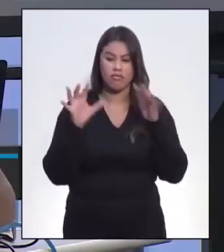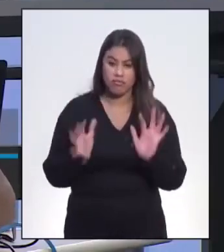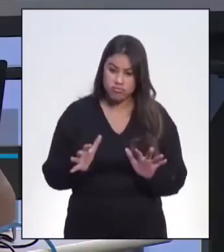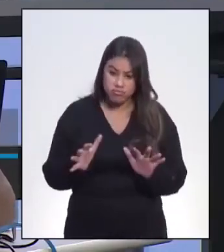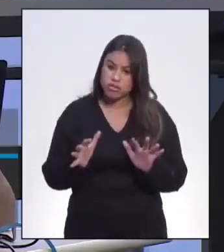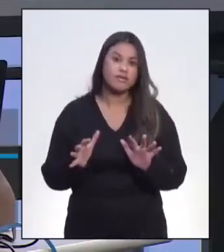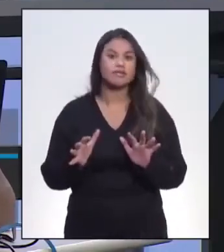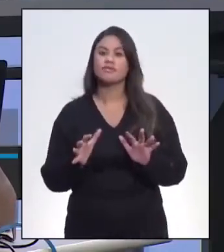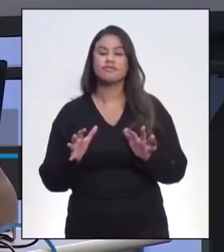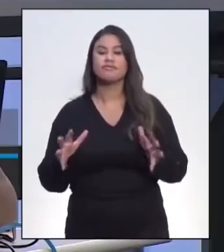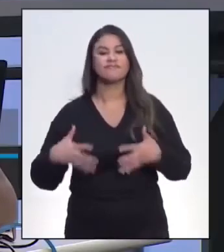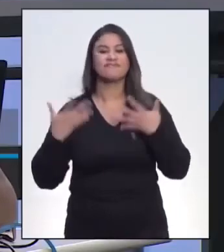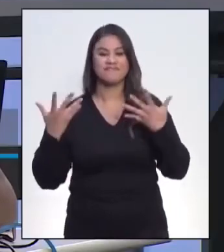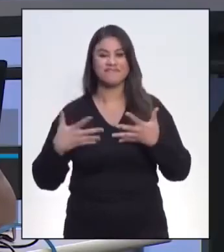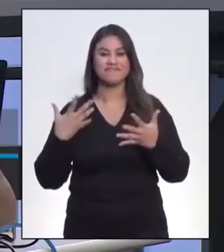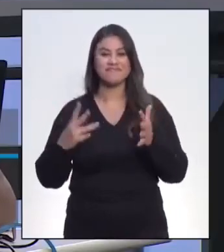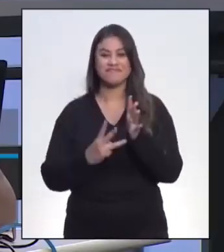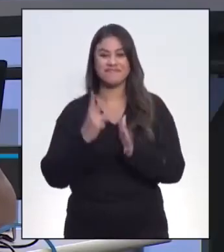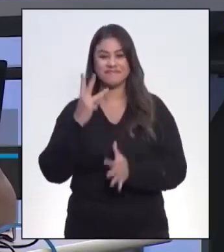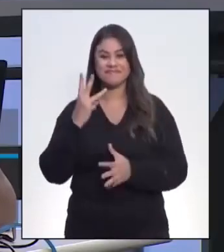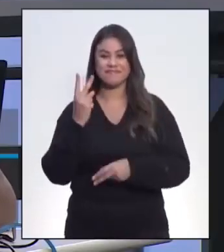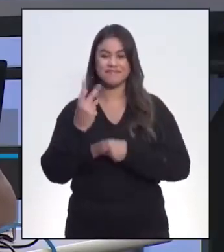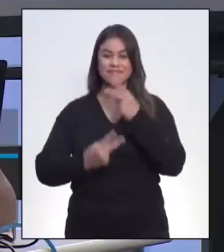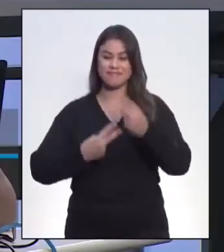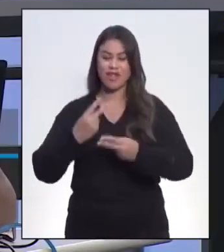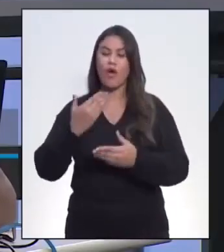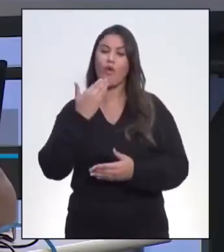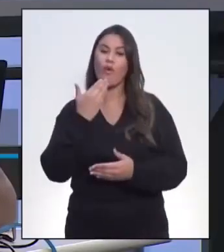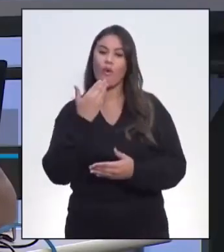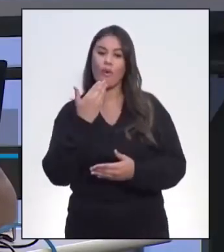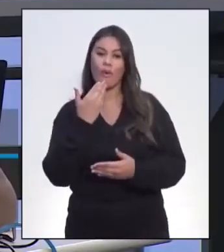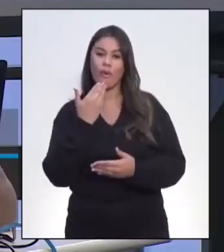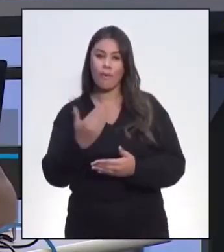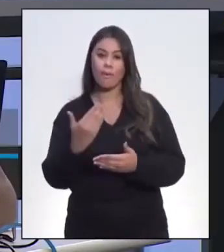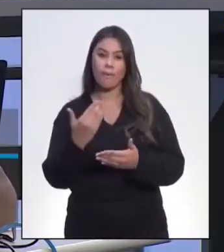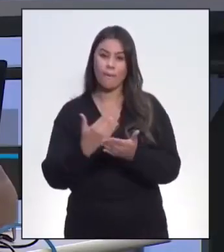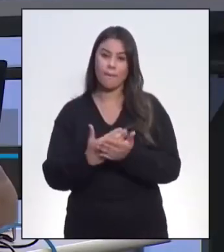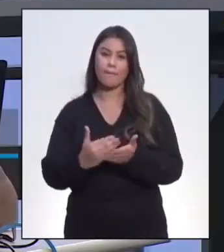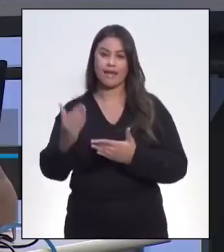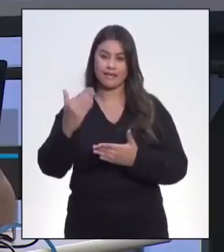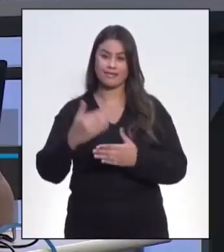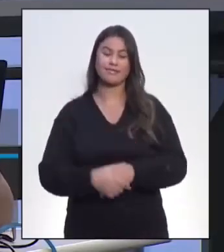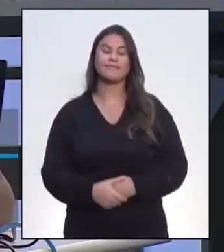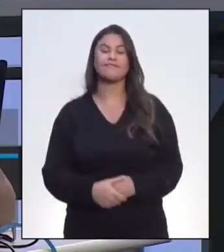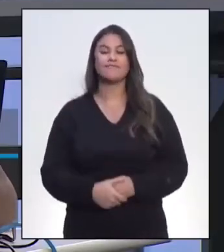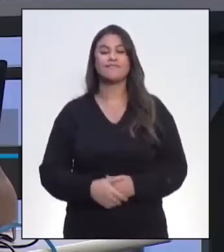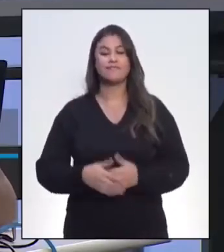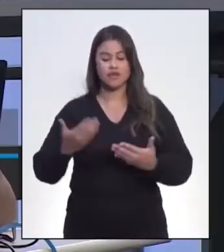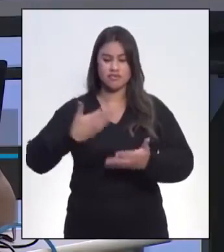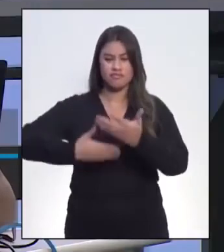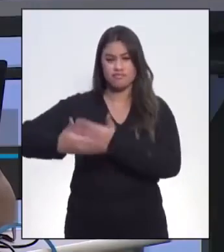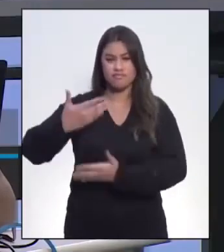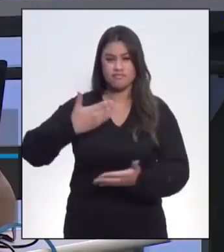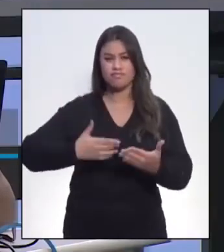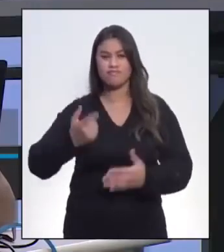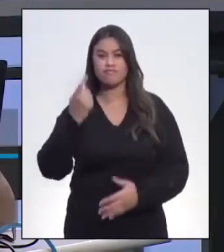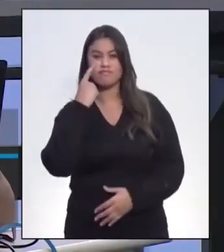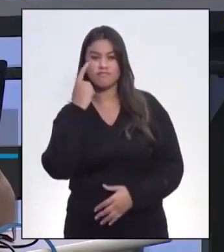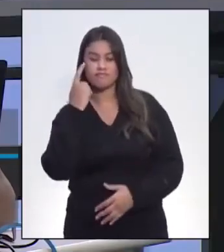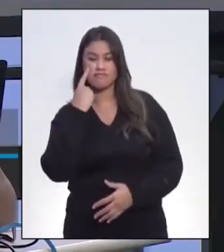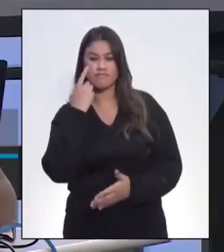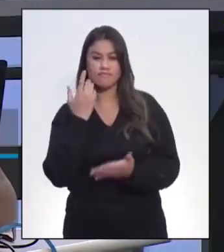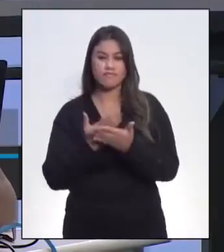o 3º bimestre, frequente as aulas, seja ativo, participe, interaja, assista às aulas aqui do Centro de